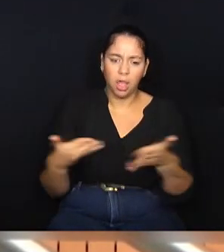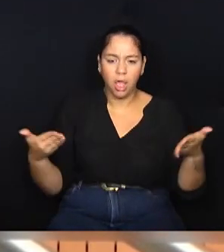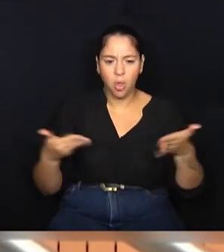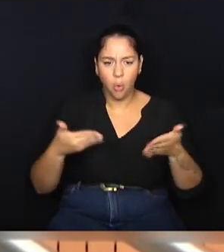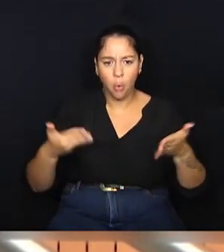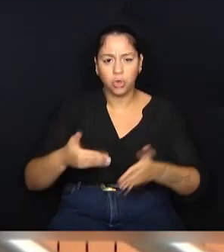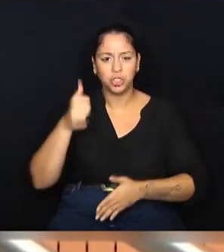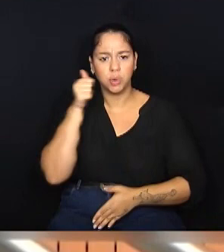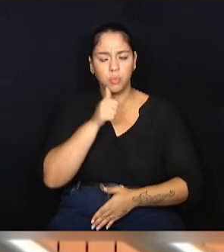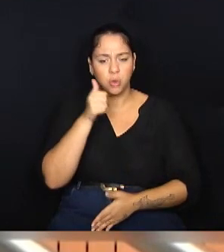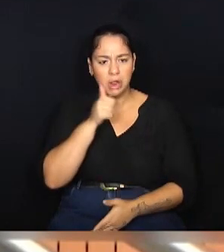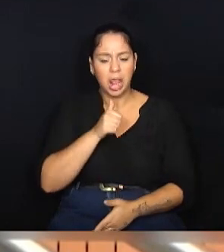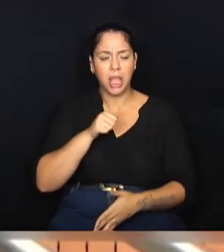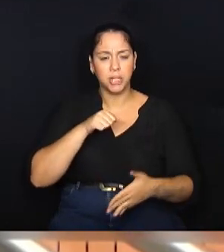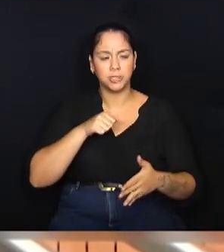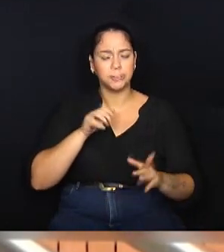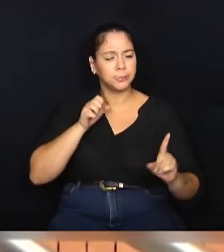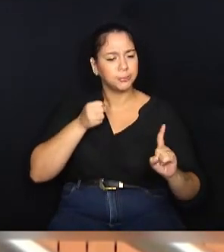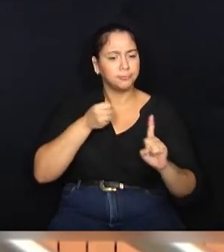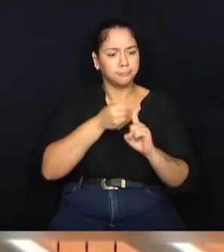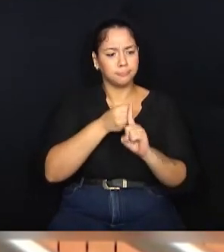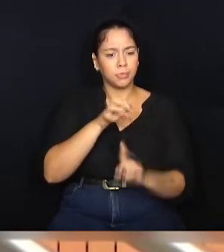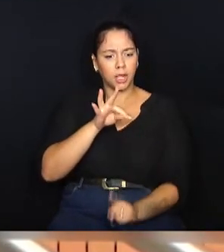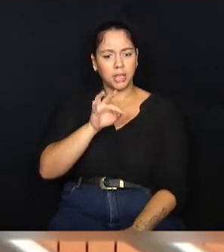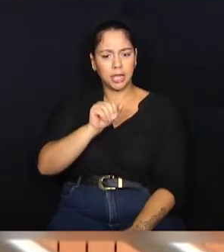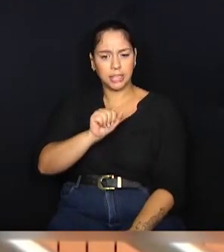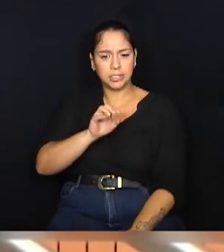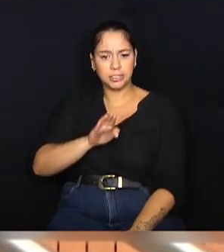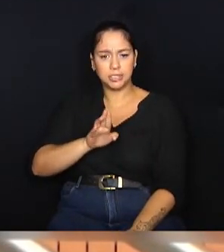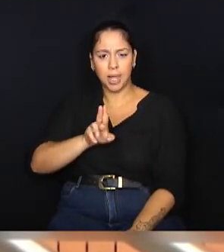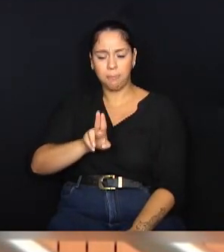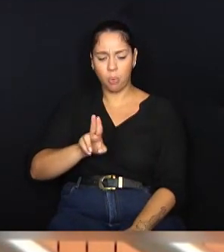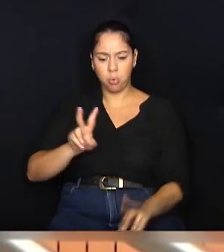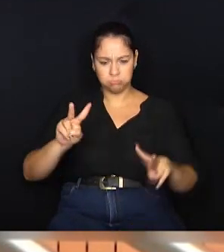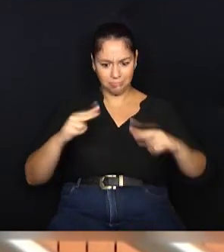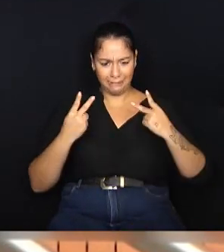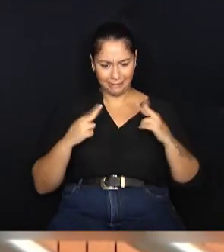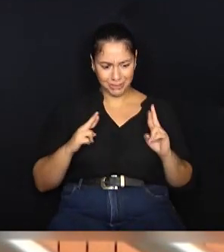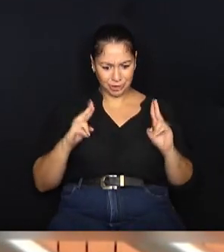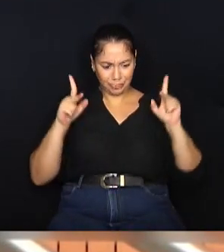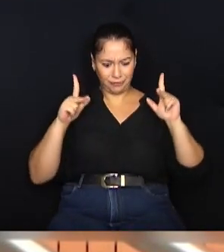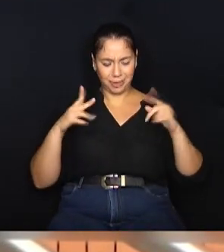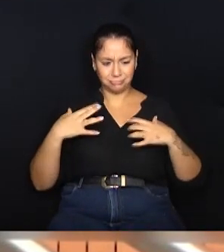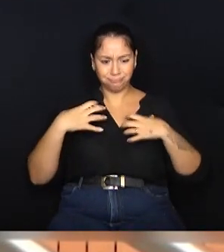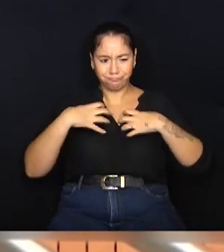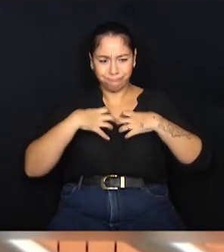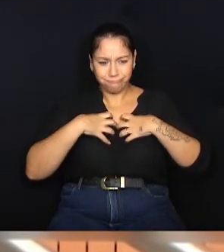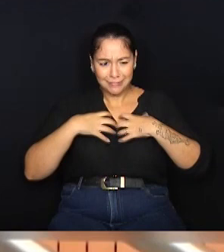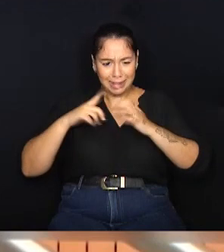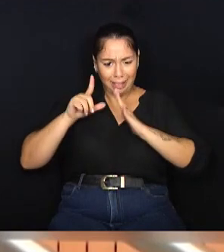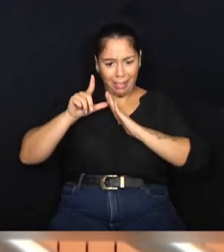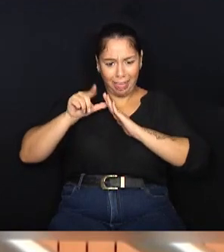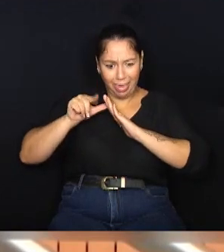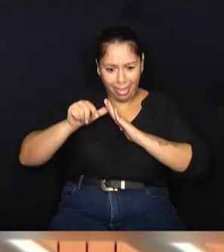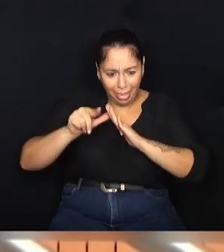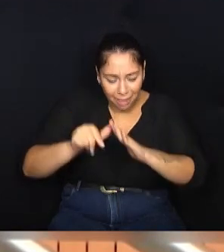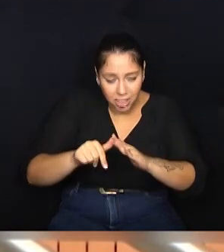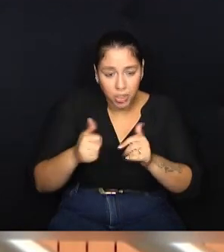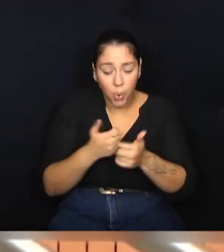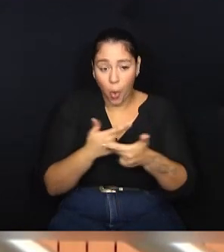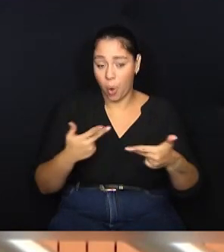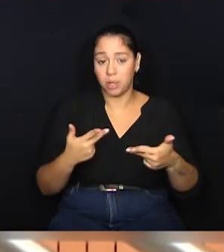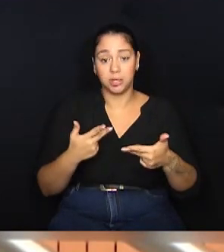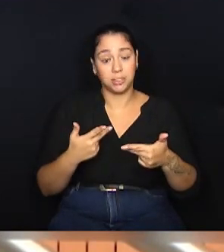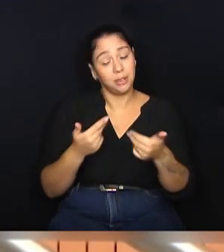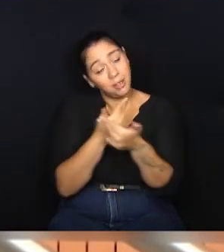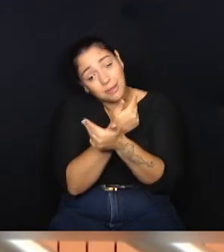o tabu, o preconceito, foram vistas como diferente, sofreram as consequências disso, inclusive muitas